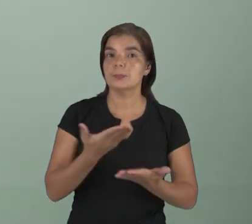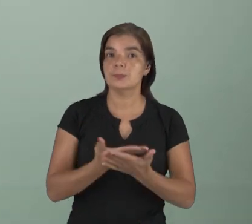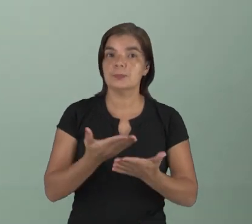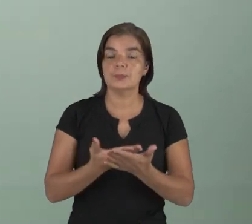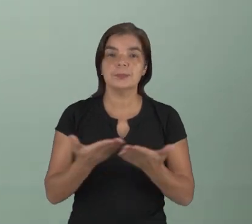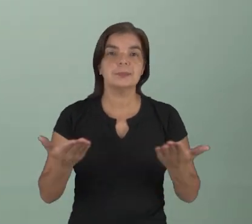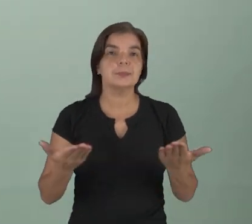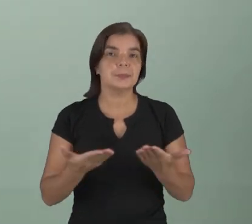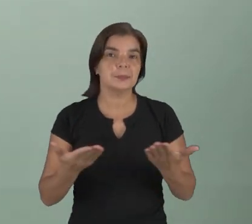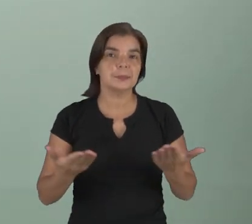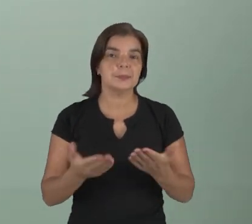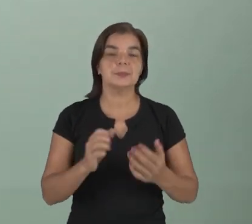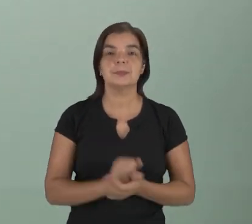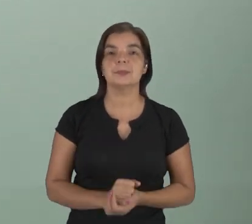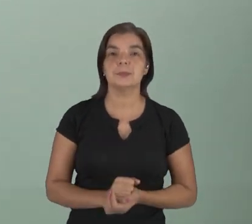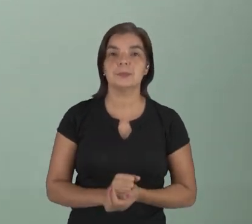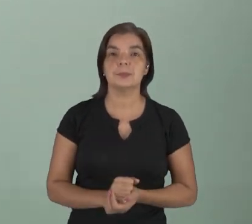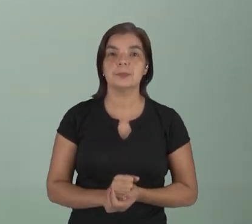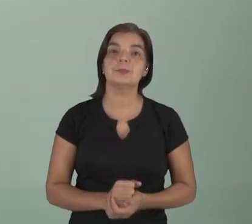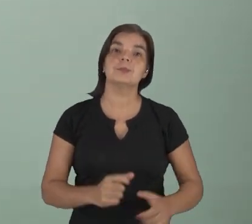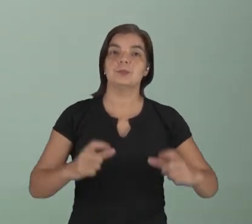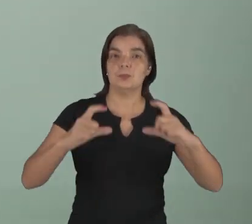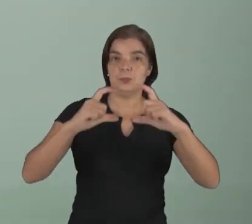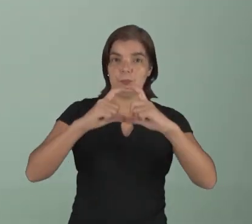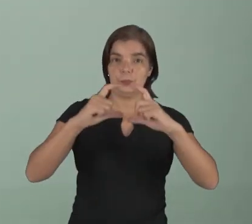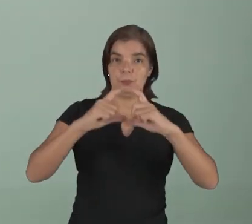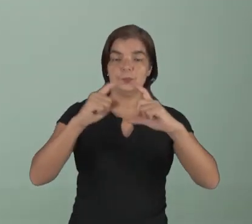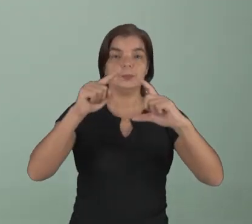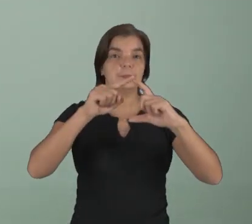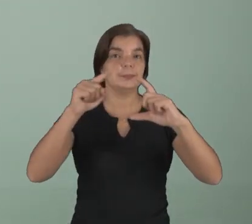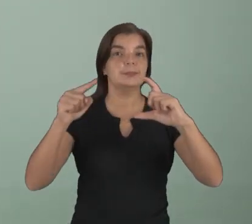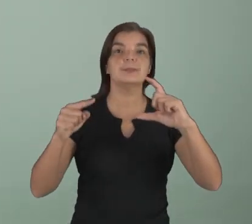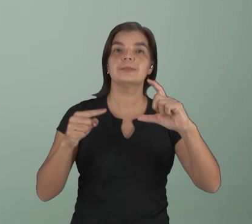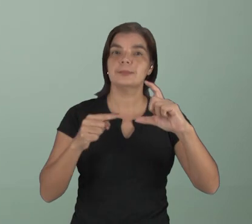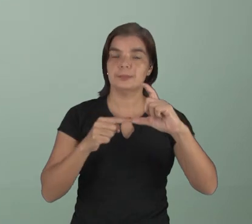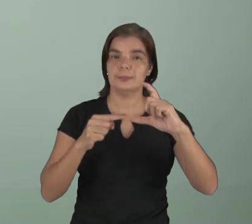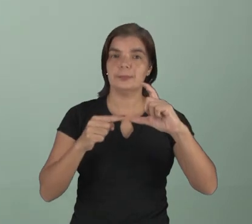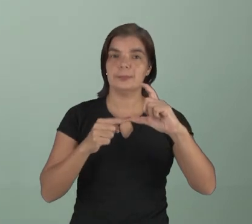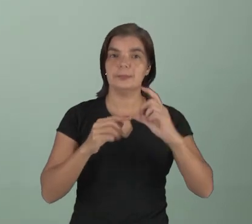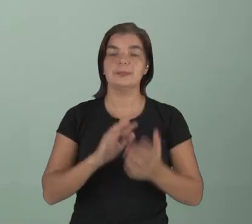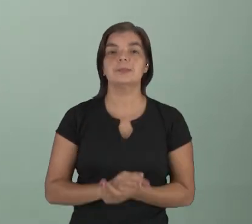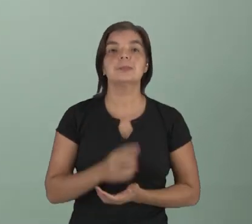nossa aula de hoje, falar sobre círculo e circunferência.